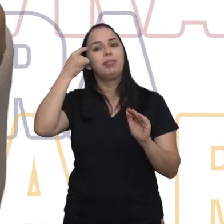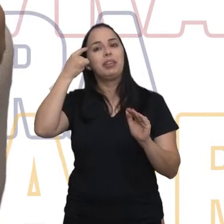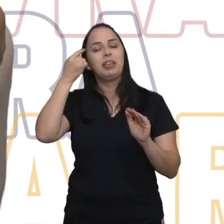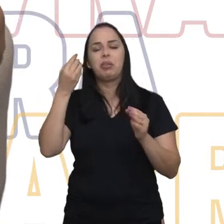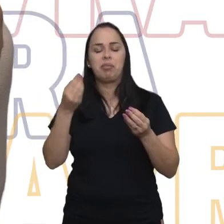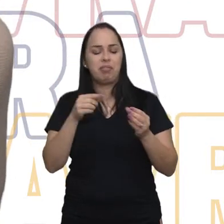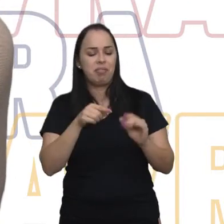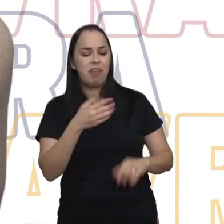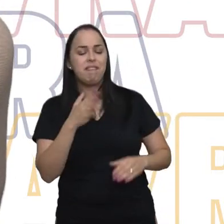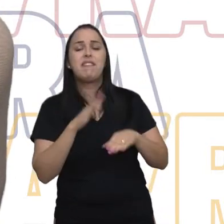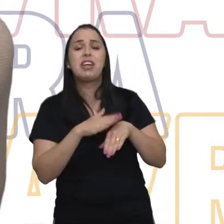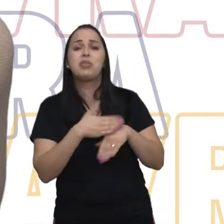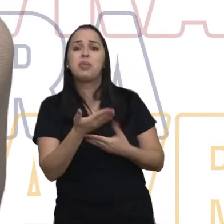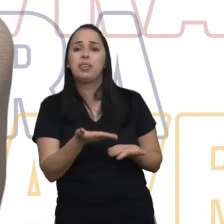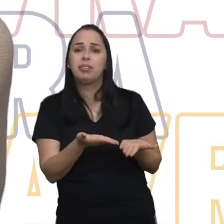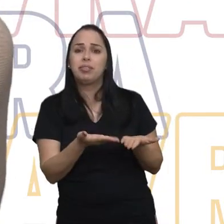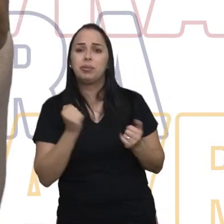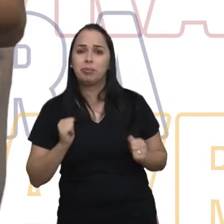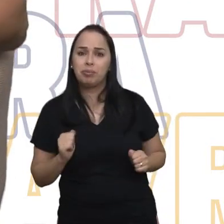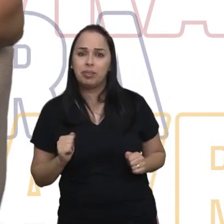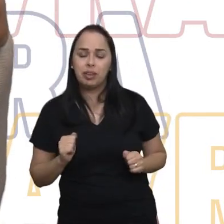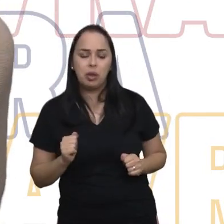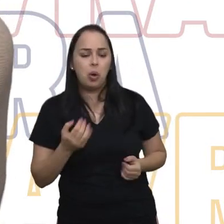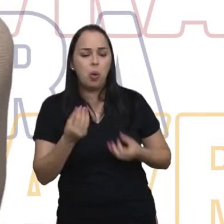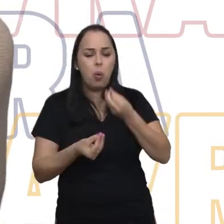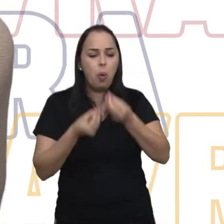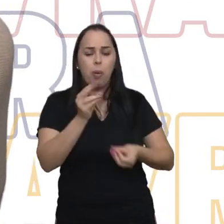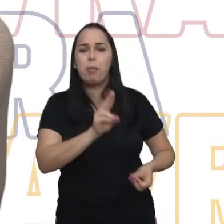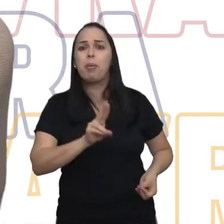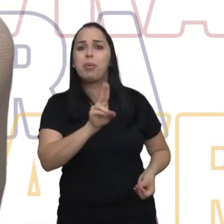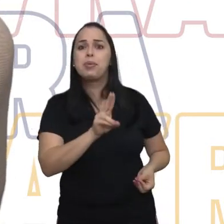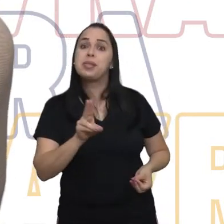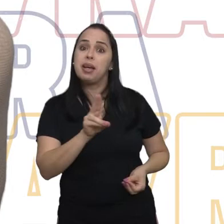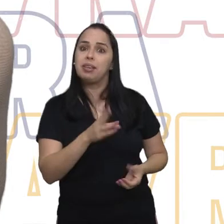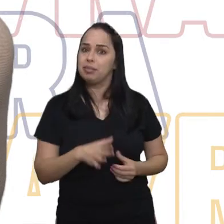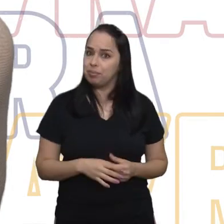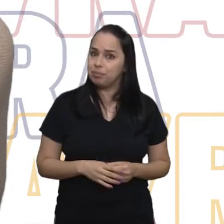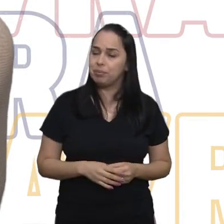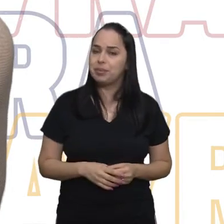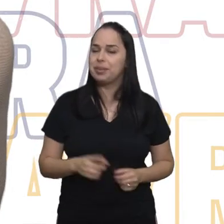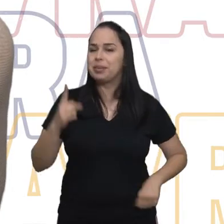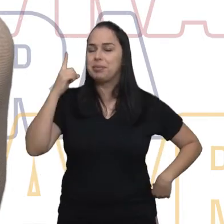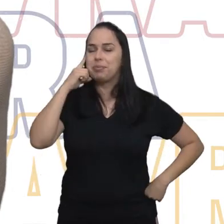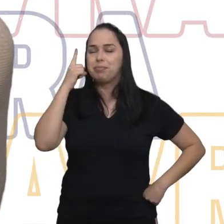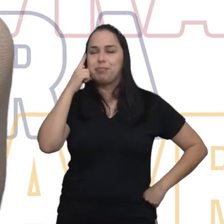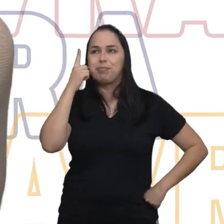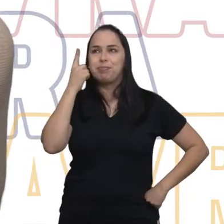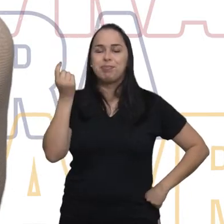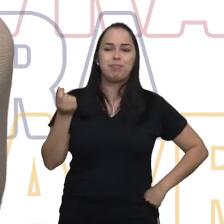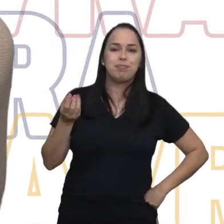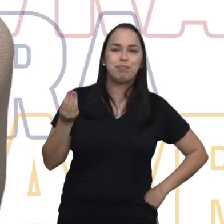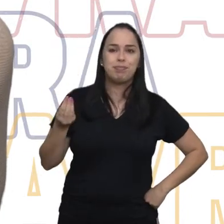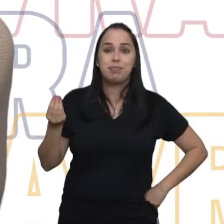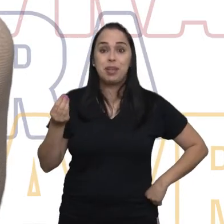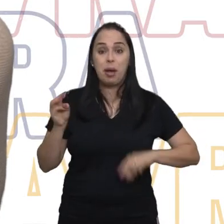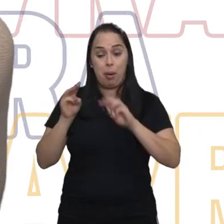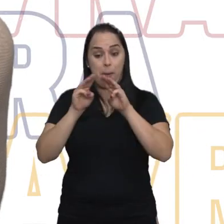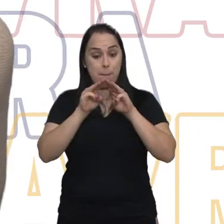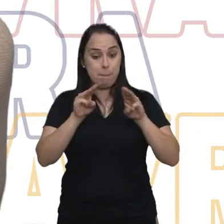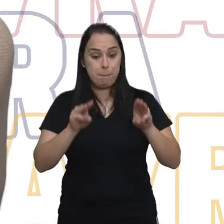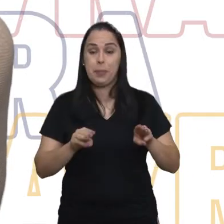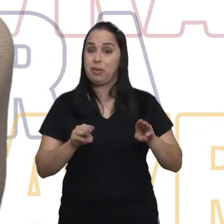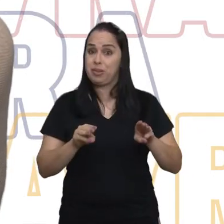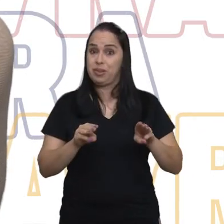podia fazer para, né, usar esse prédio? Então vamos pensar um museu de arte sacra,